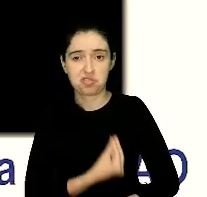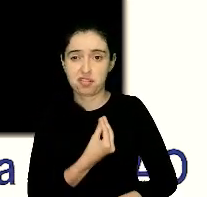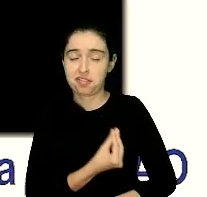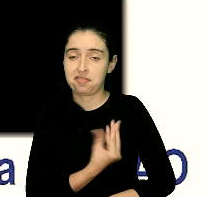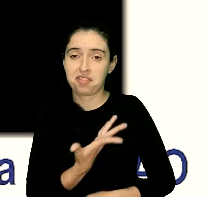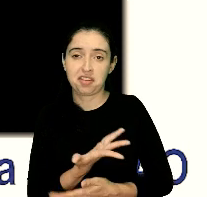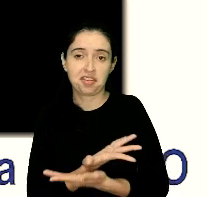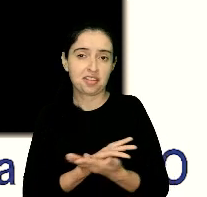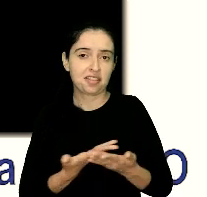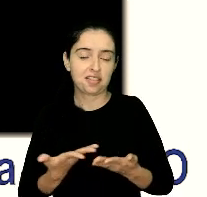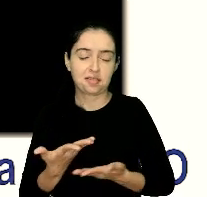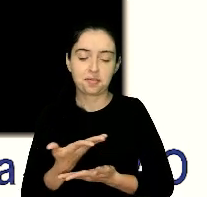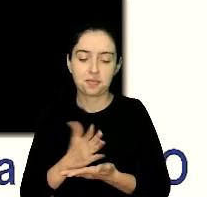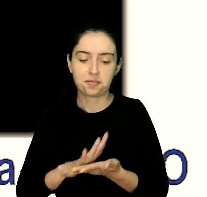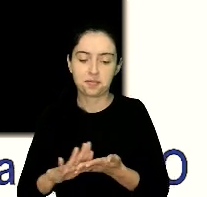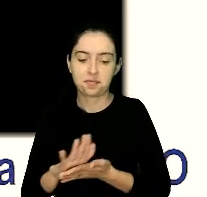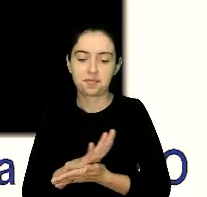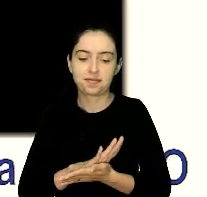viver.